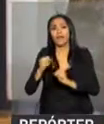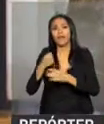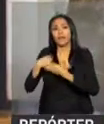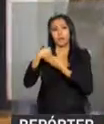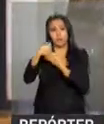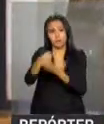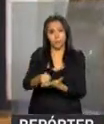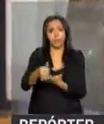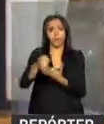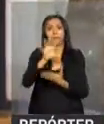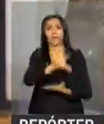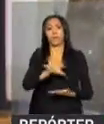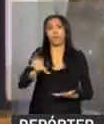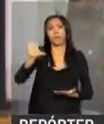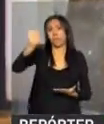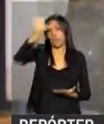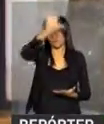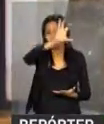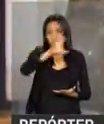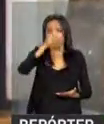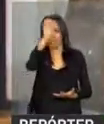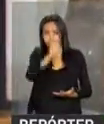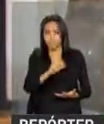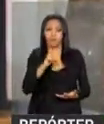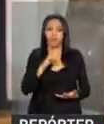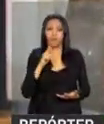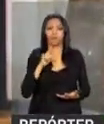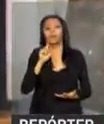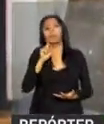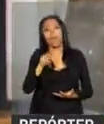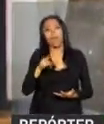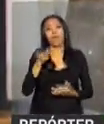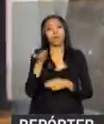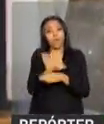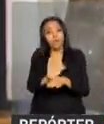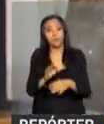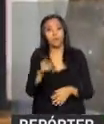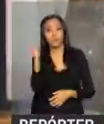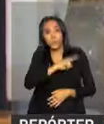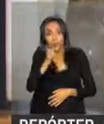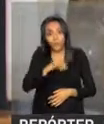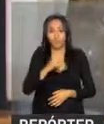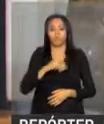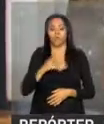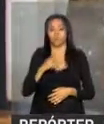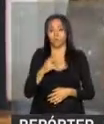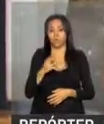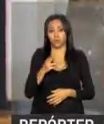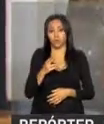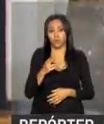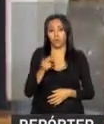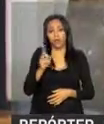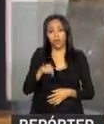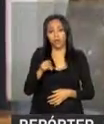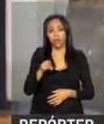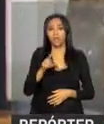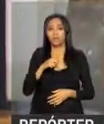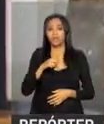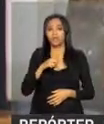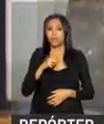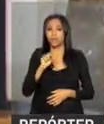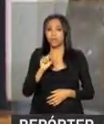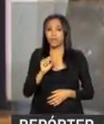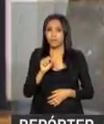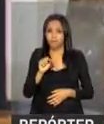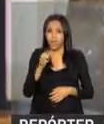saúde regionalizada para atender a rede de urgência e emergência. Era um equipamento intermediário entre